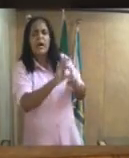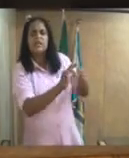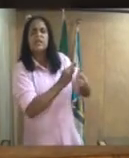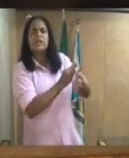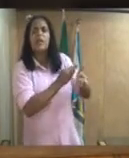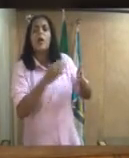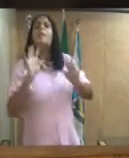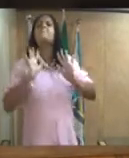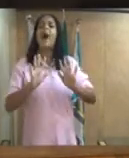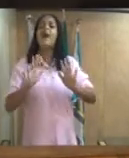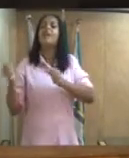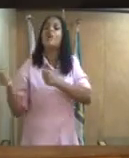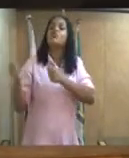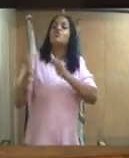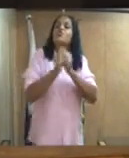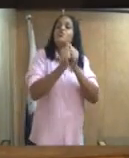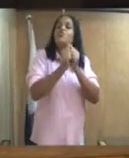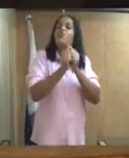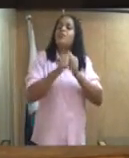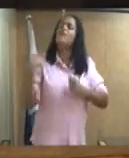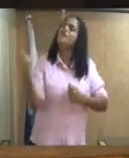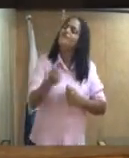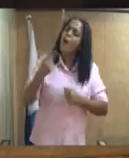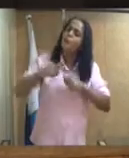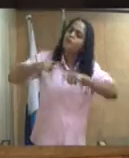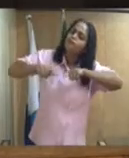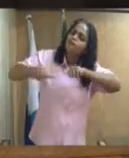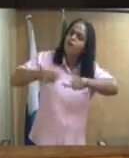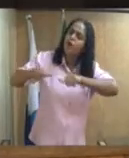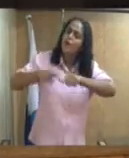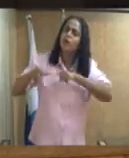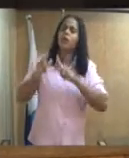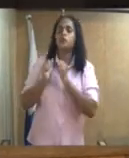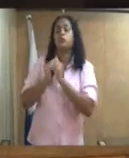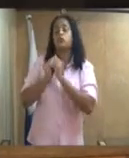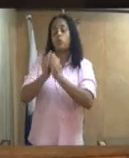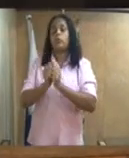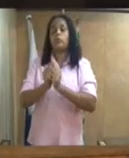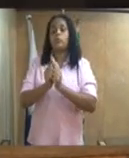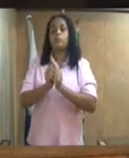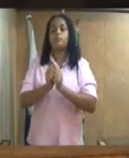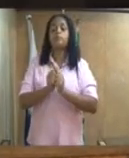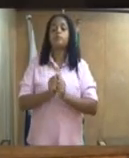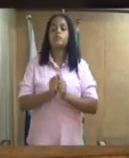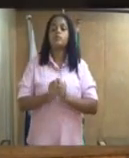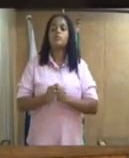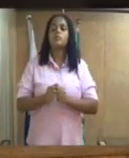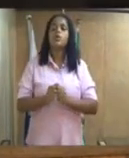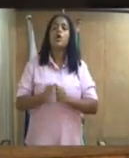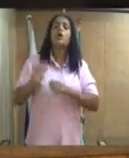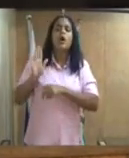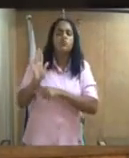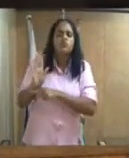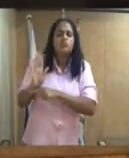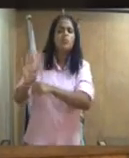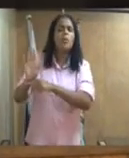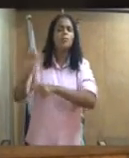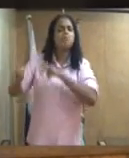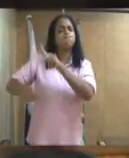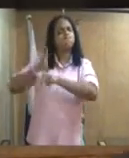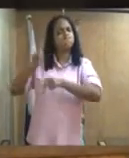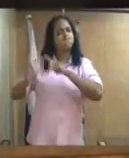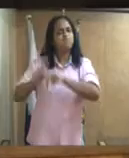junte, venham trabalhar, venham identificar ao lado do povo, que eu sou do povo, eu